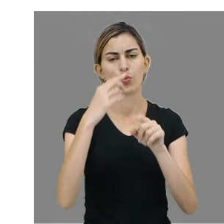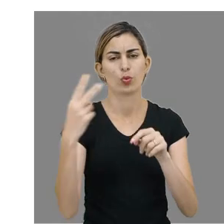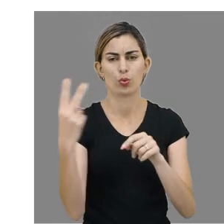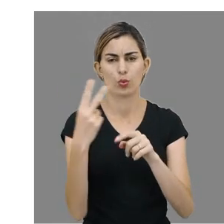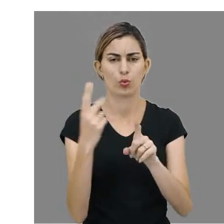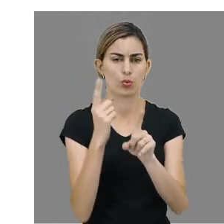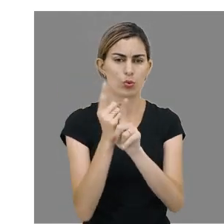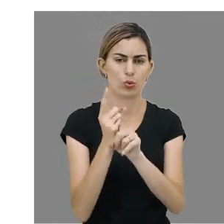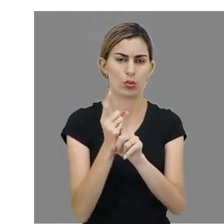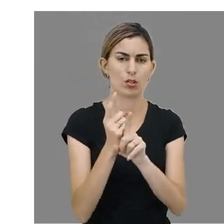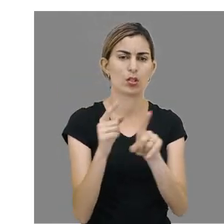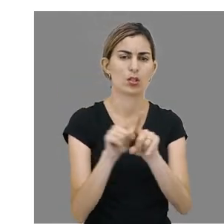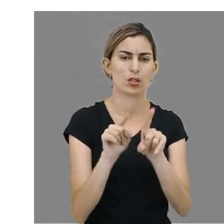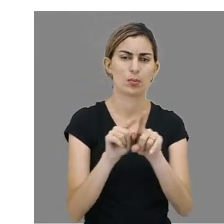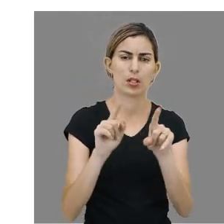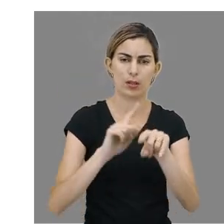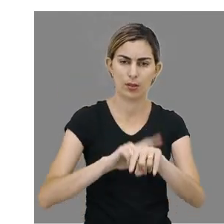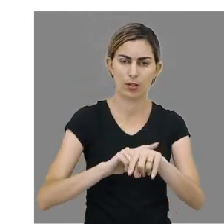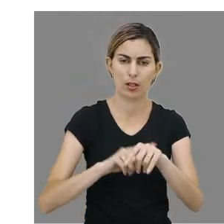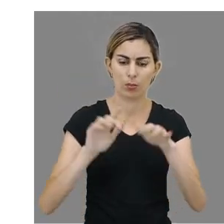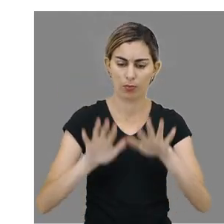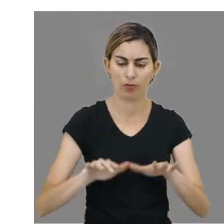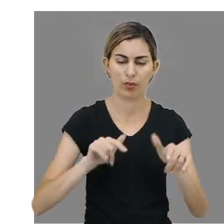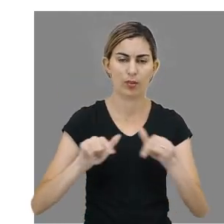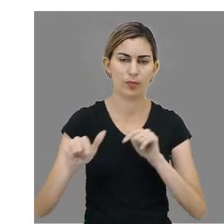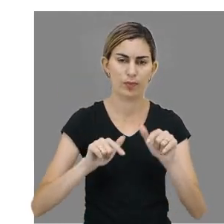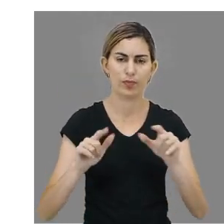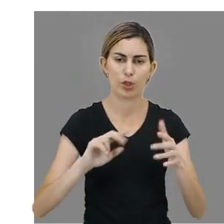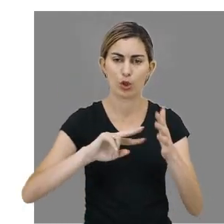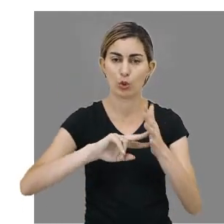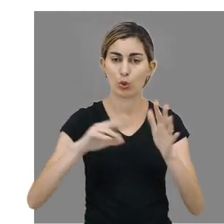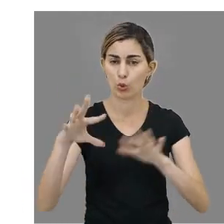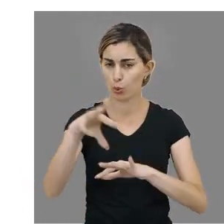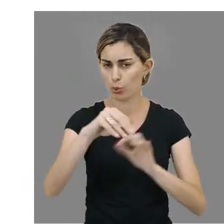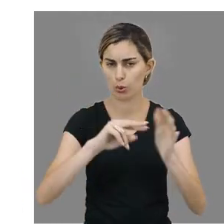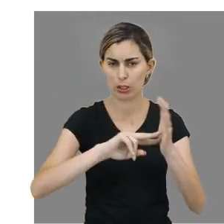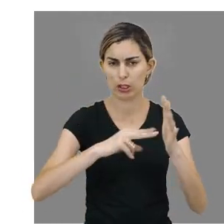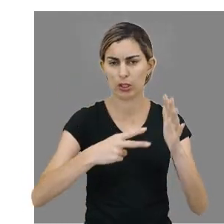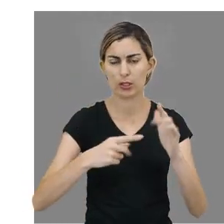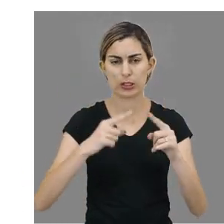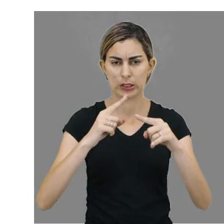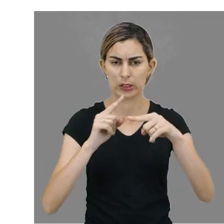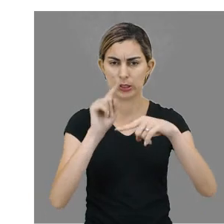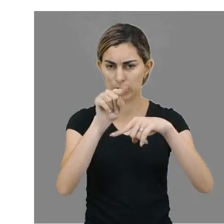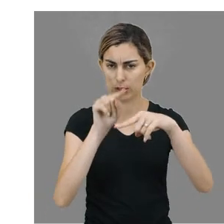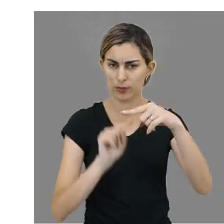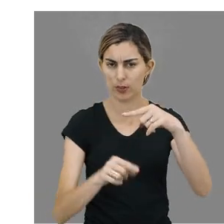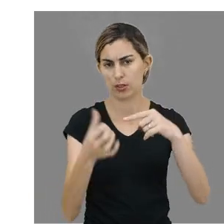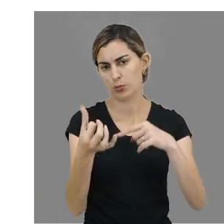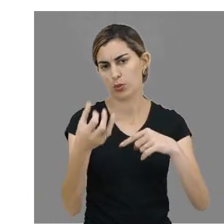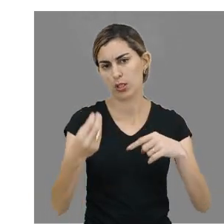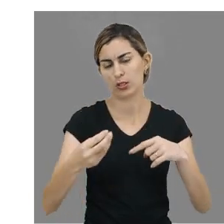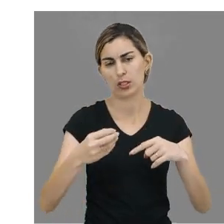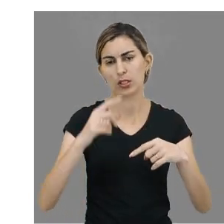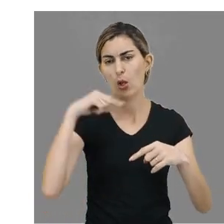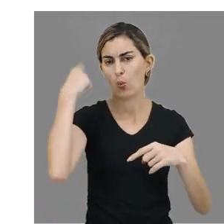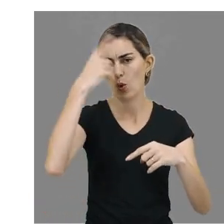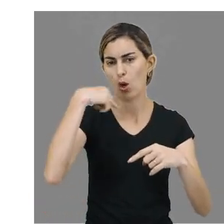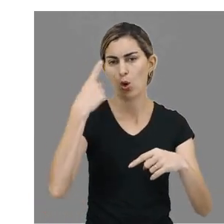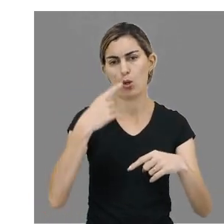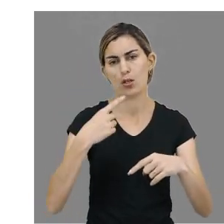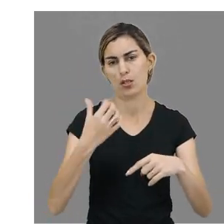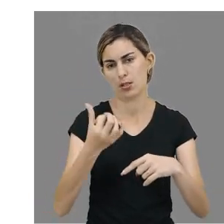o respectivo tempo de exposição. Tudo isso dividido por 60, que corresponde a uma hora,